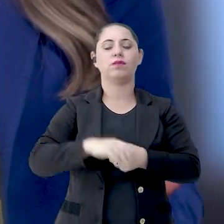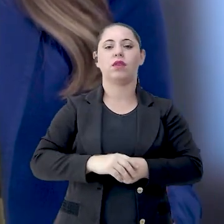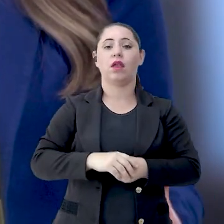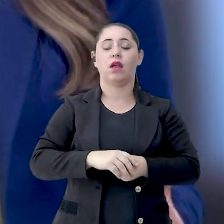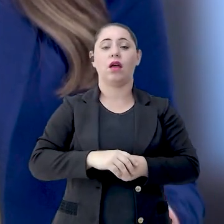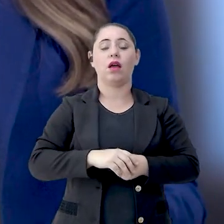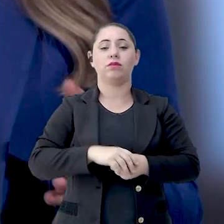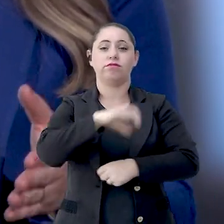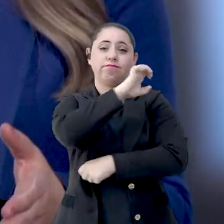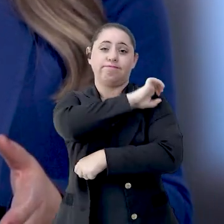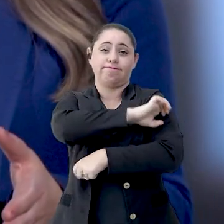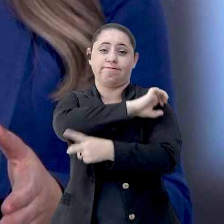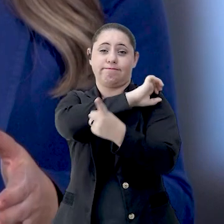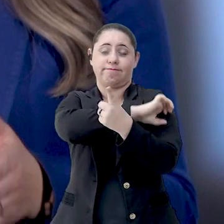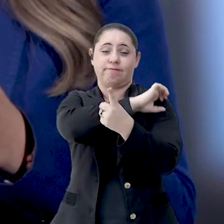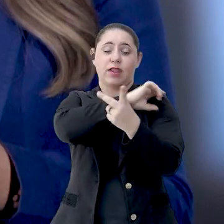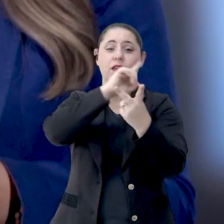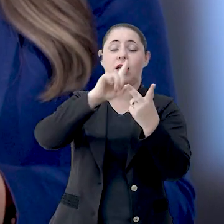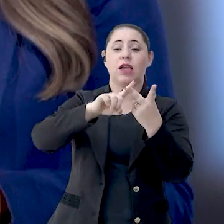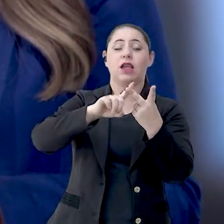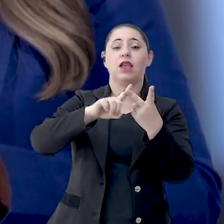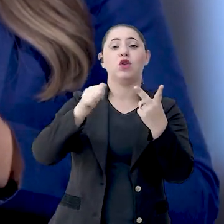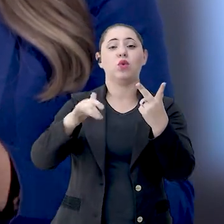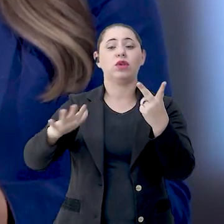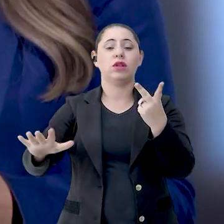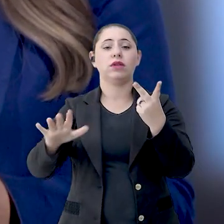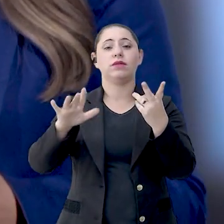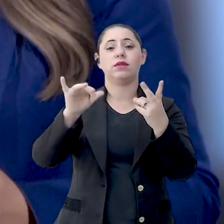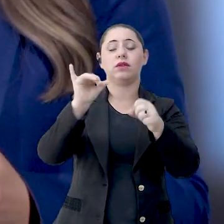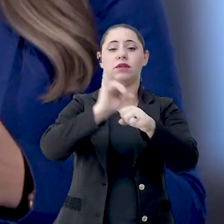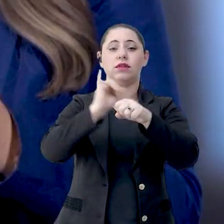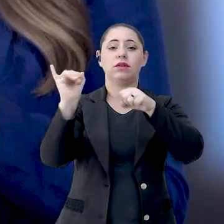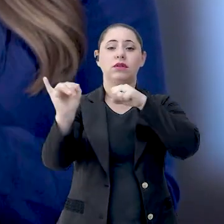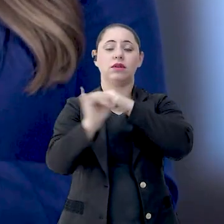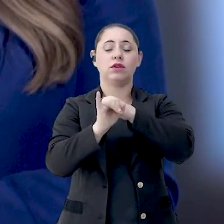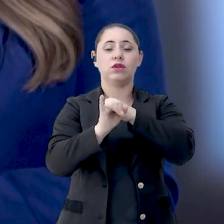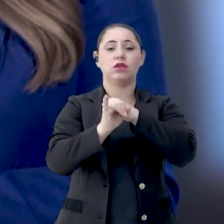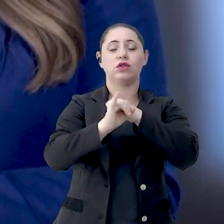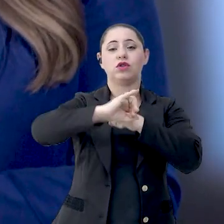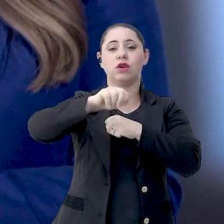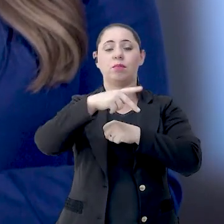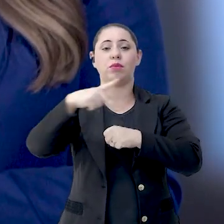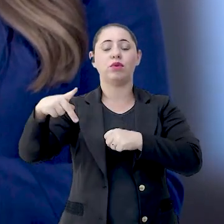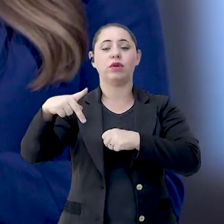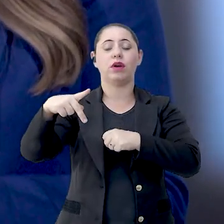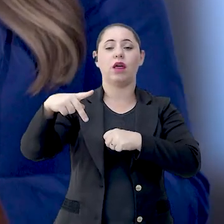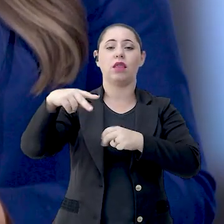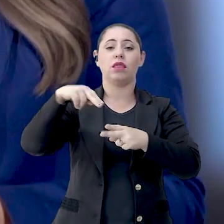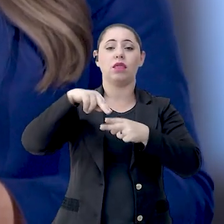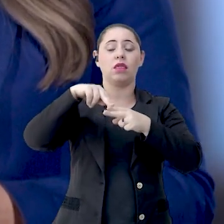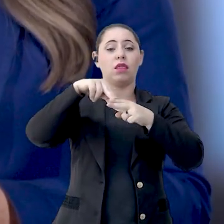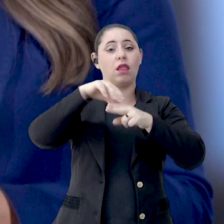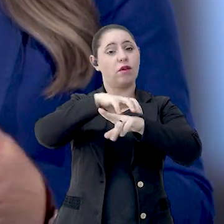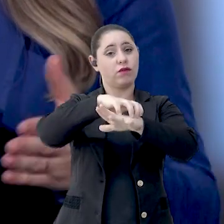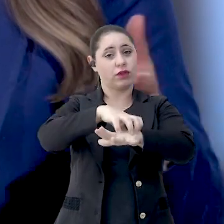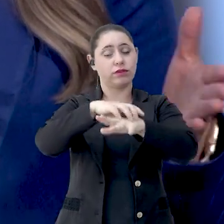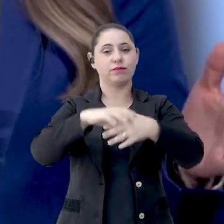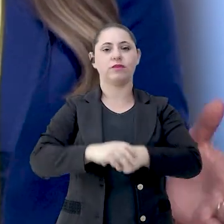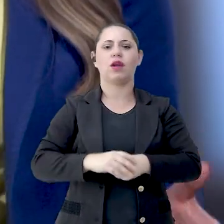produção econômica. Ou seja, é um município chave para a elaboração de políticas públicas